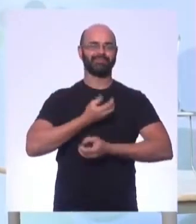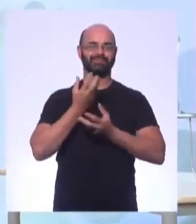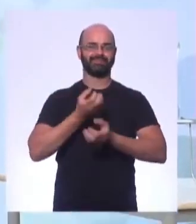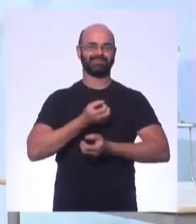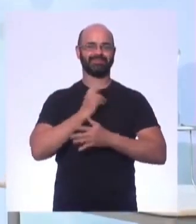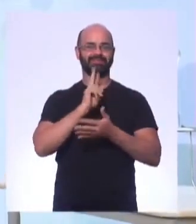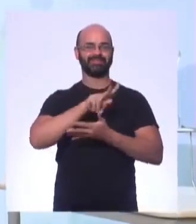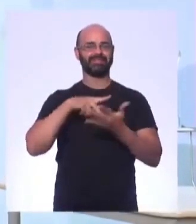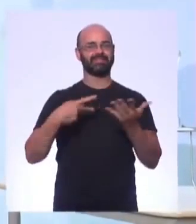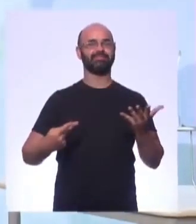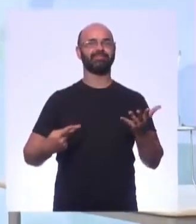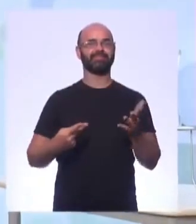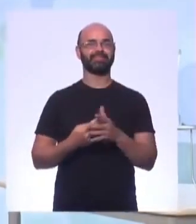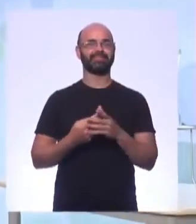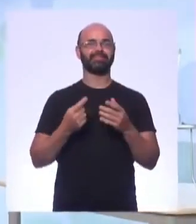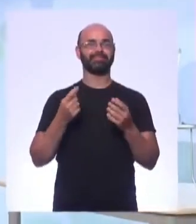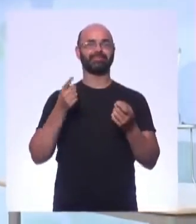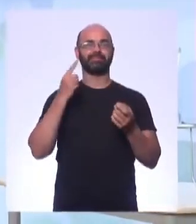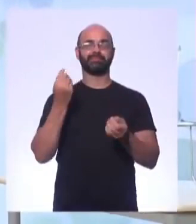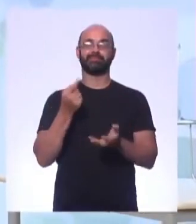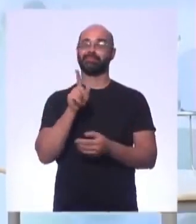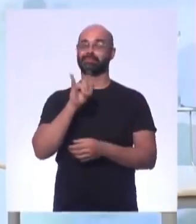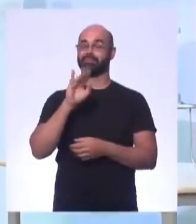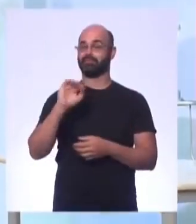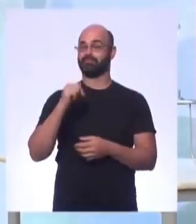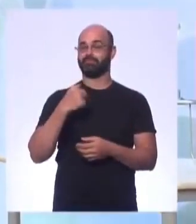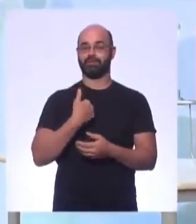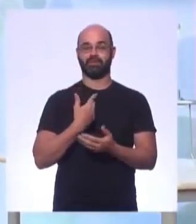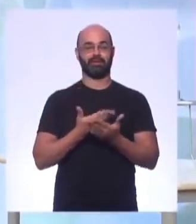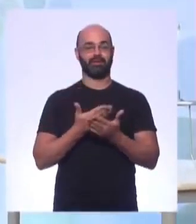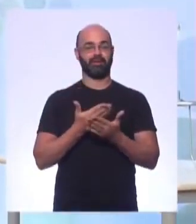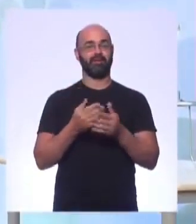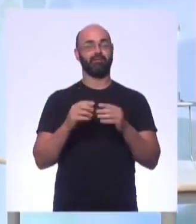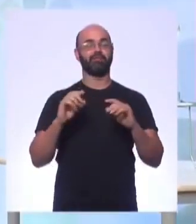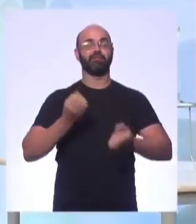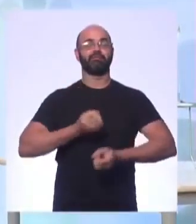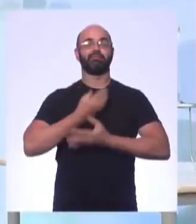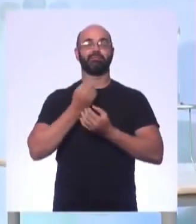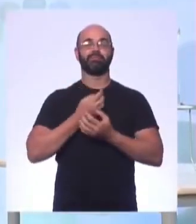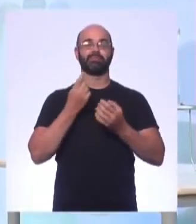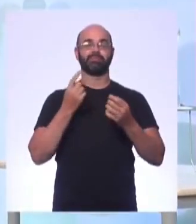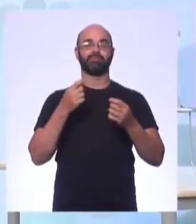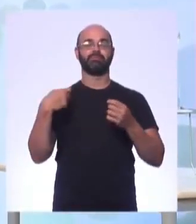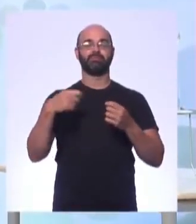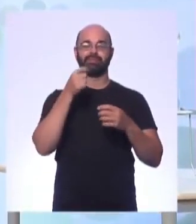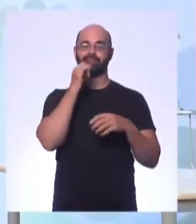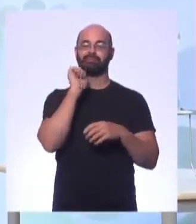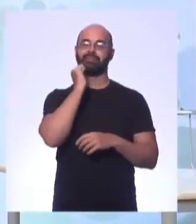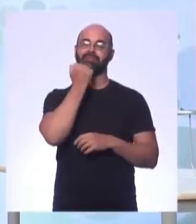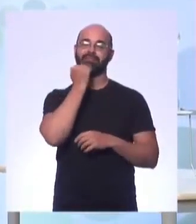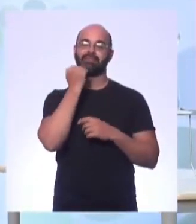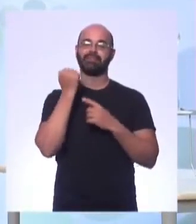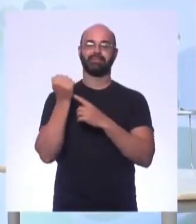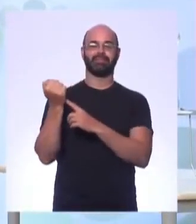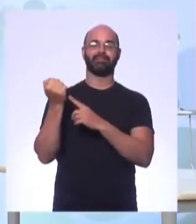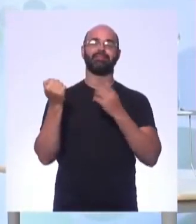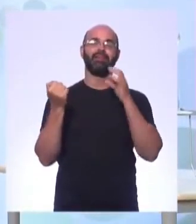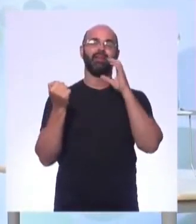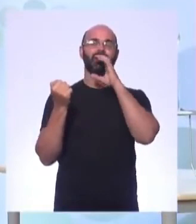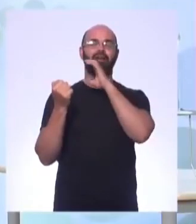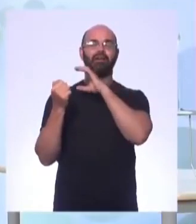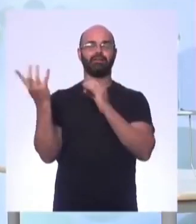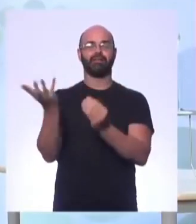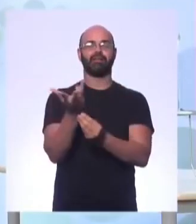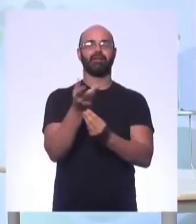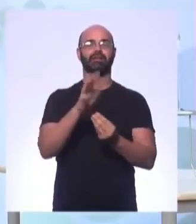tá? Sempre na aula do Giba tem poesia. A poesia aquece a ciência, o mundo da arte,